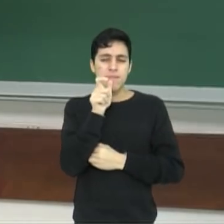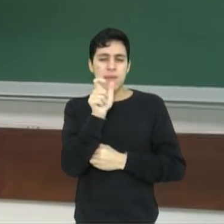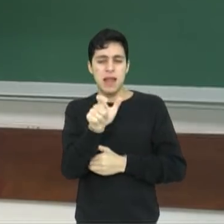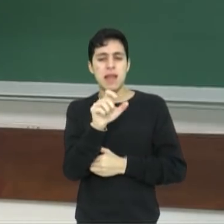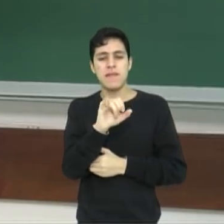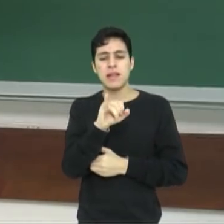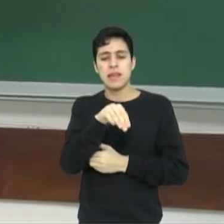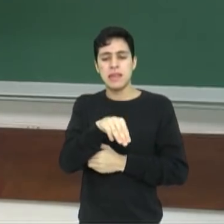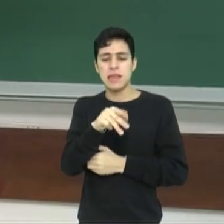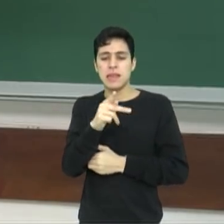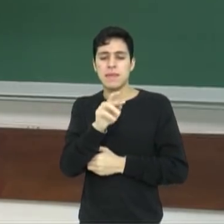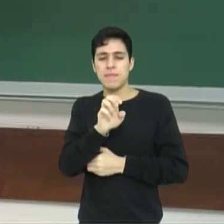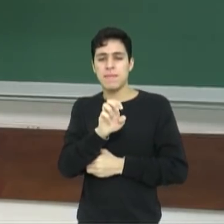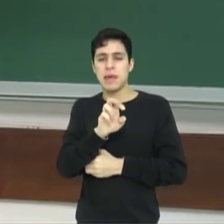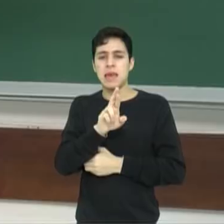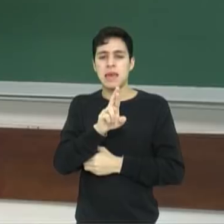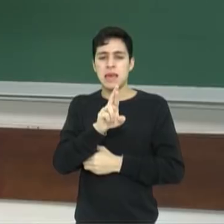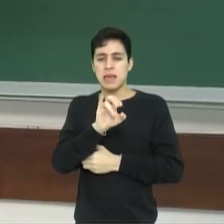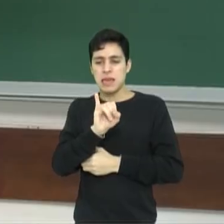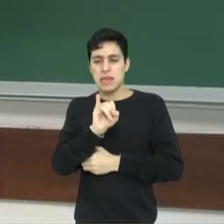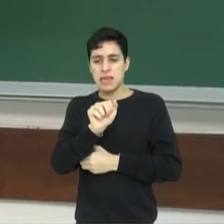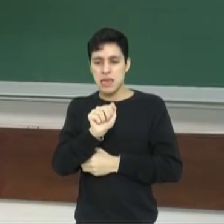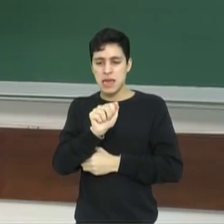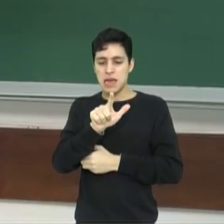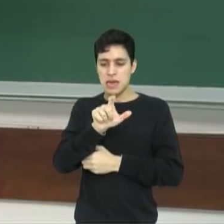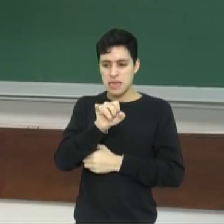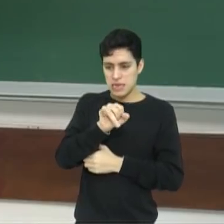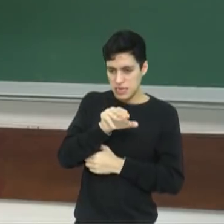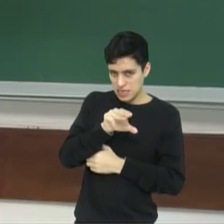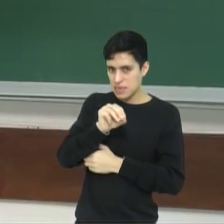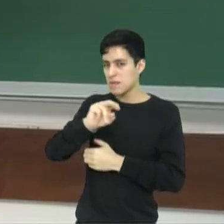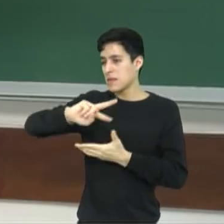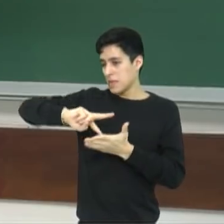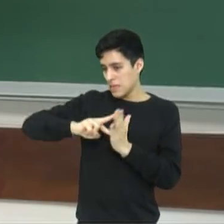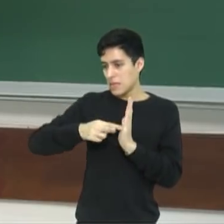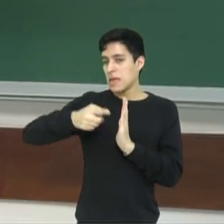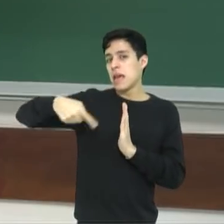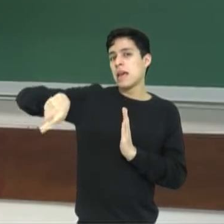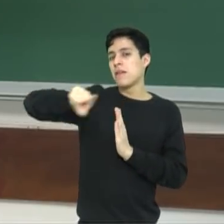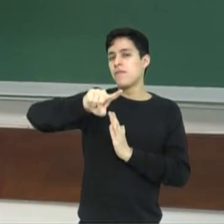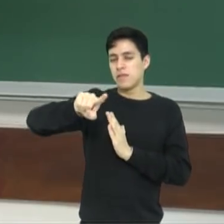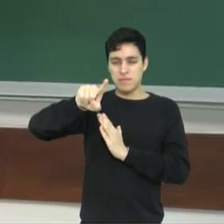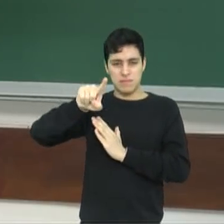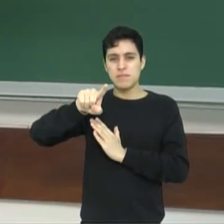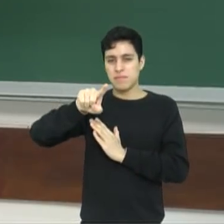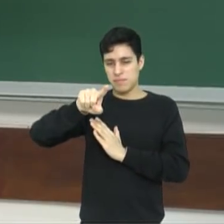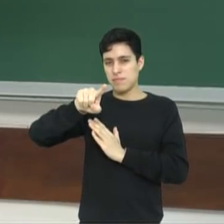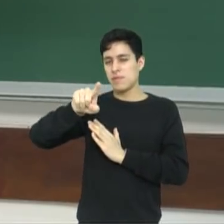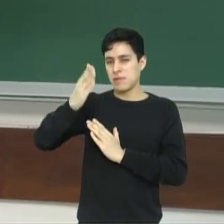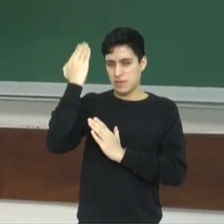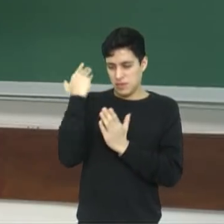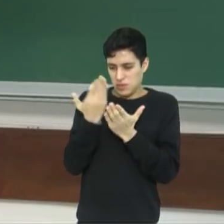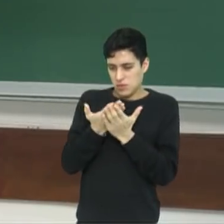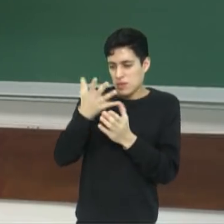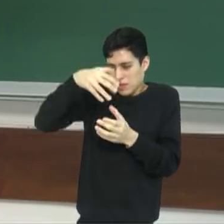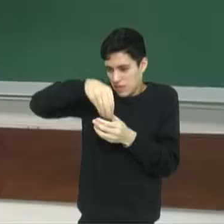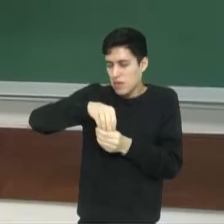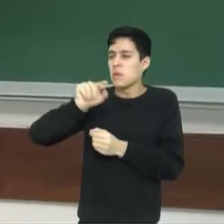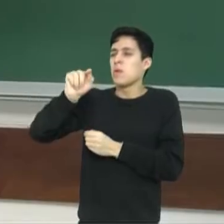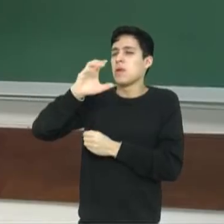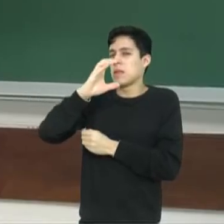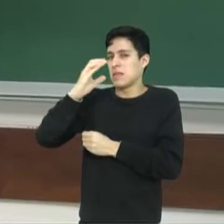de domínio. Ela foi justificada na época, inclusive pela própria ciência, vocês viram com o professor nas aulas passadas.